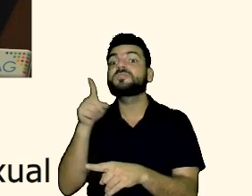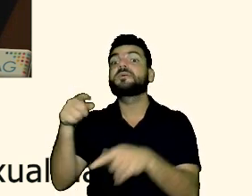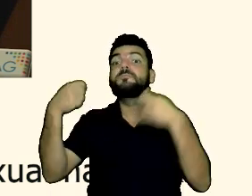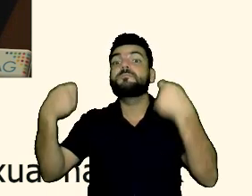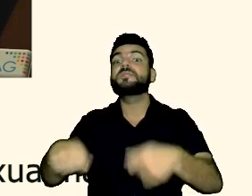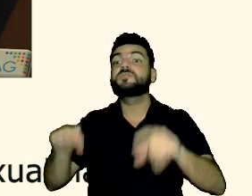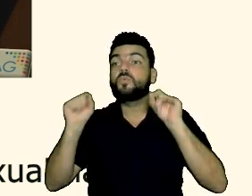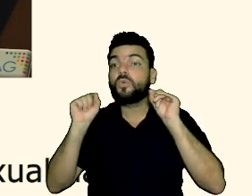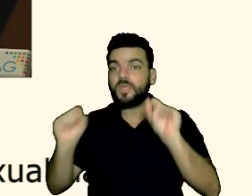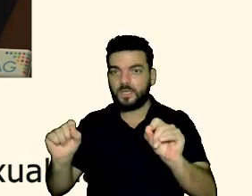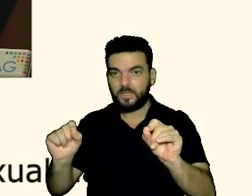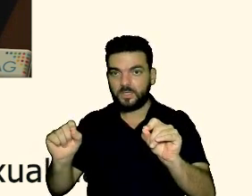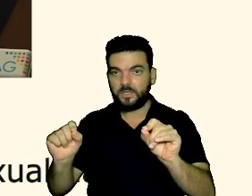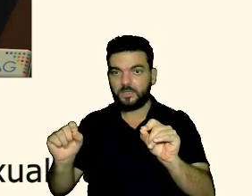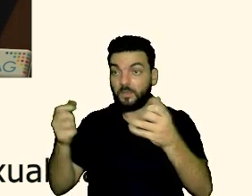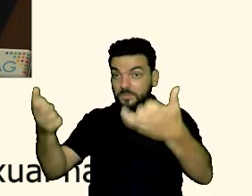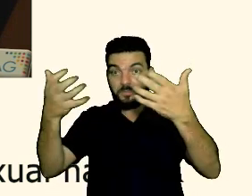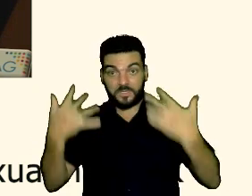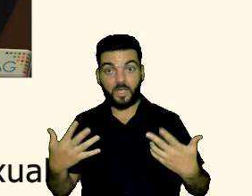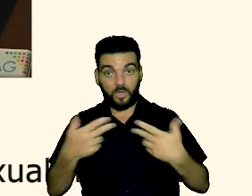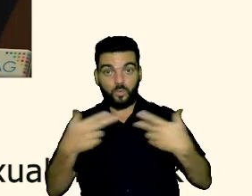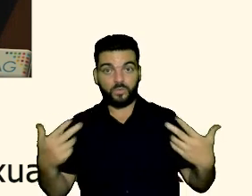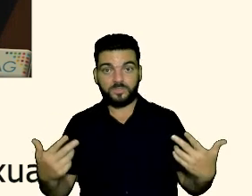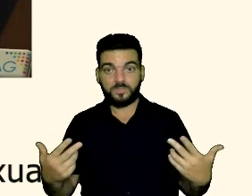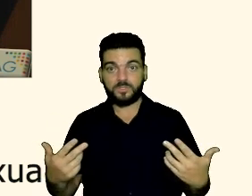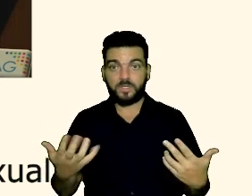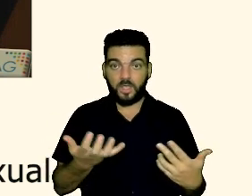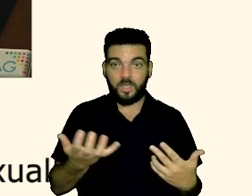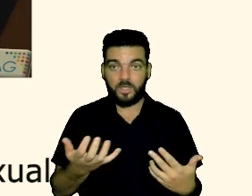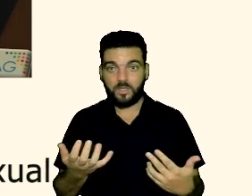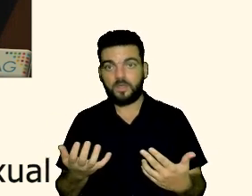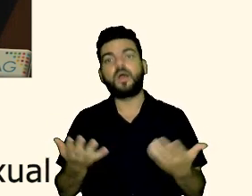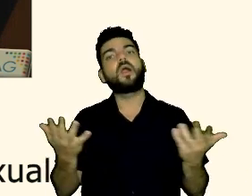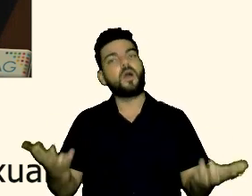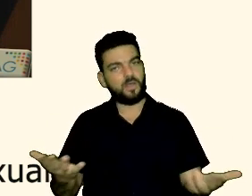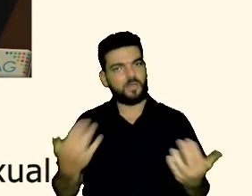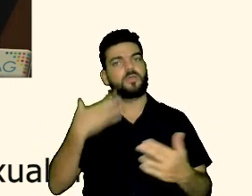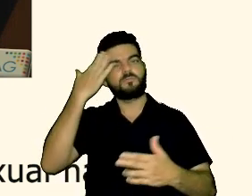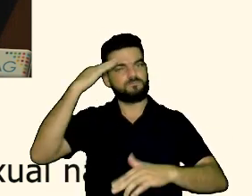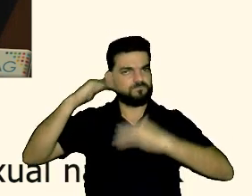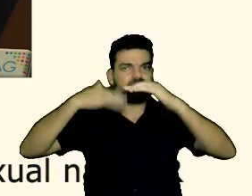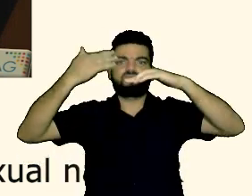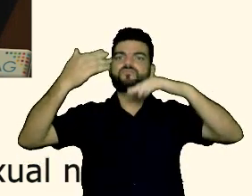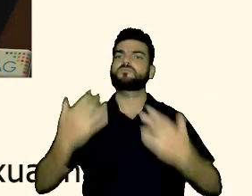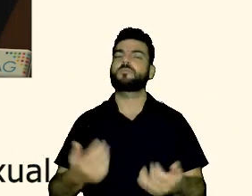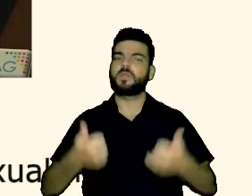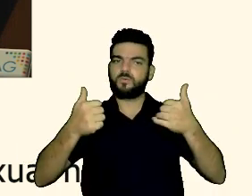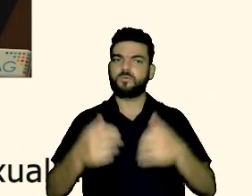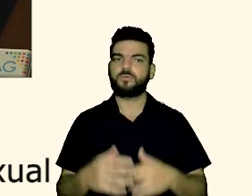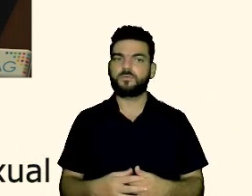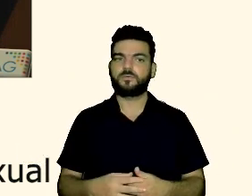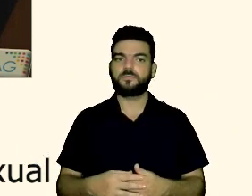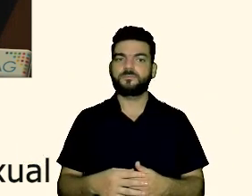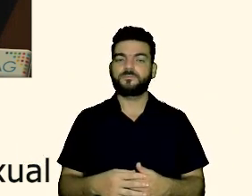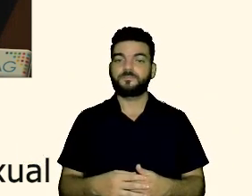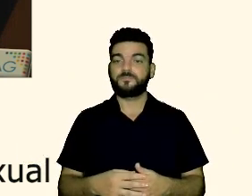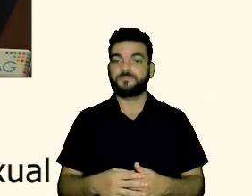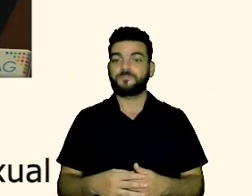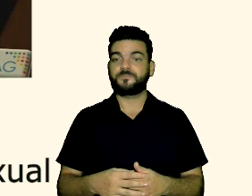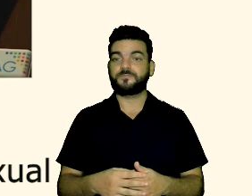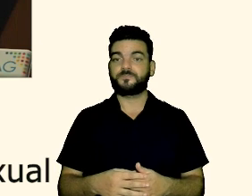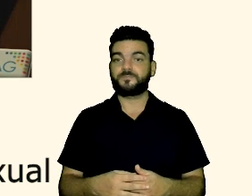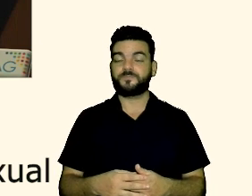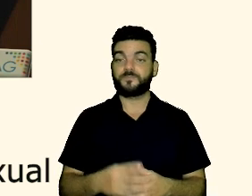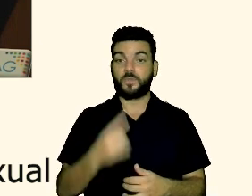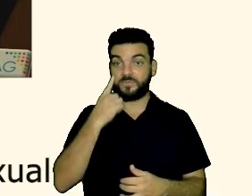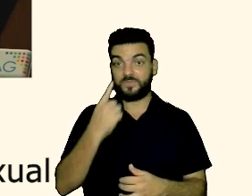E aí vocês podem ter observado aqui, né? Vocês podem ter observado aqui que a comunicação não violenta apareceu lá.